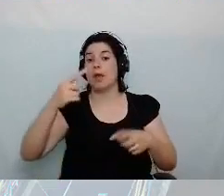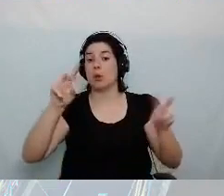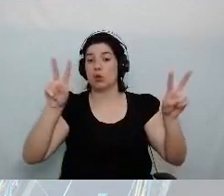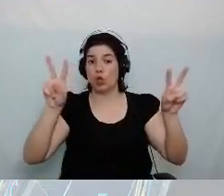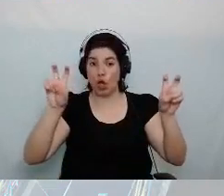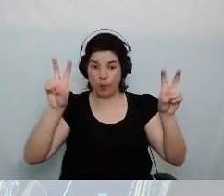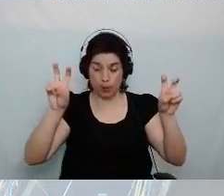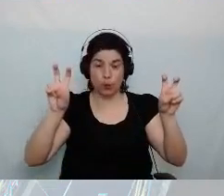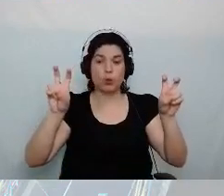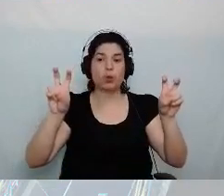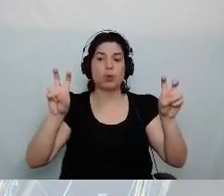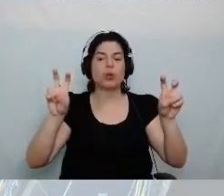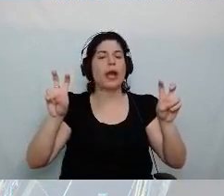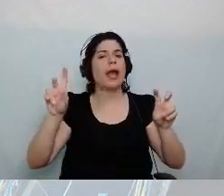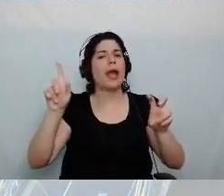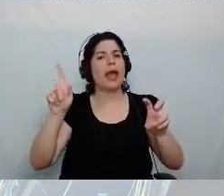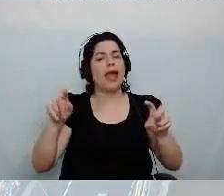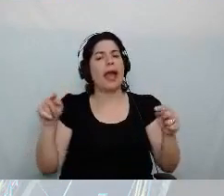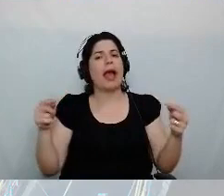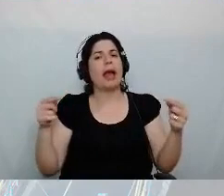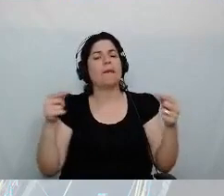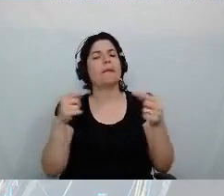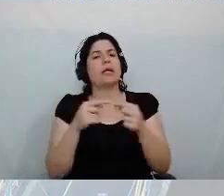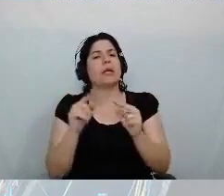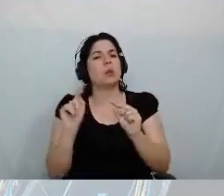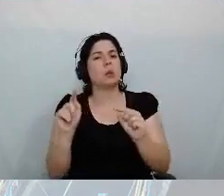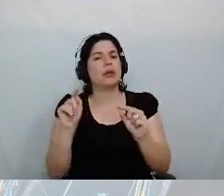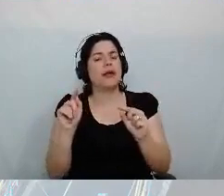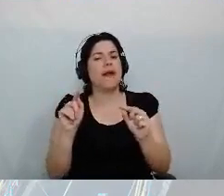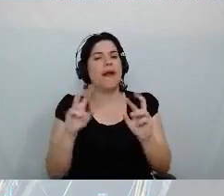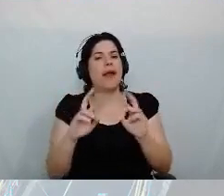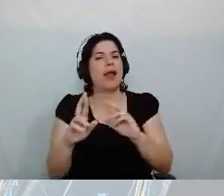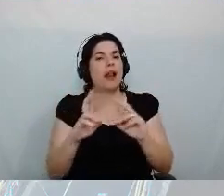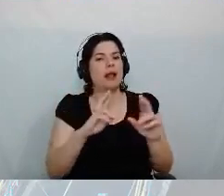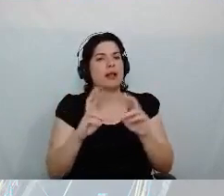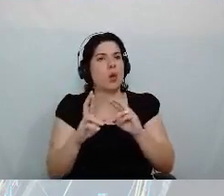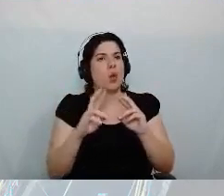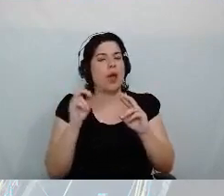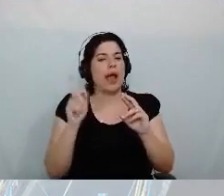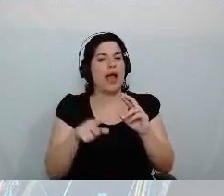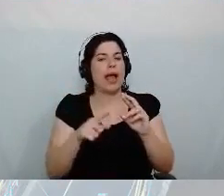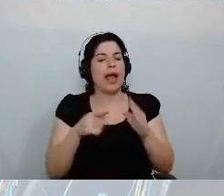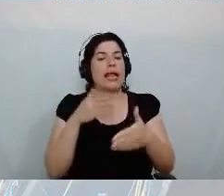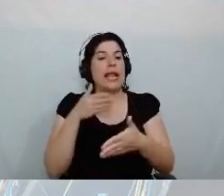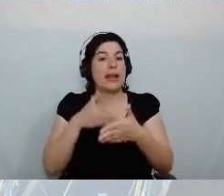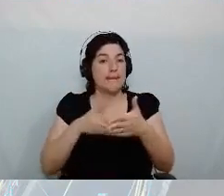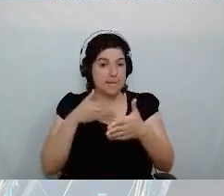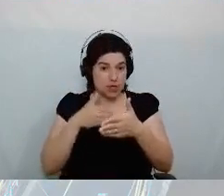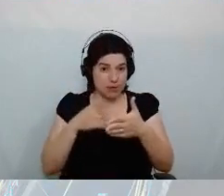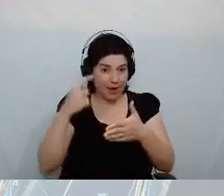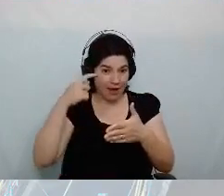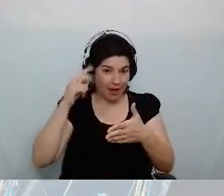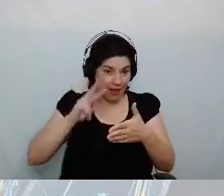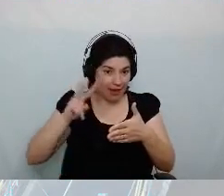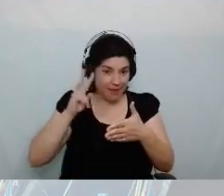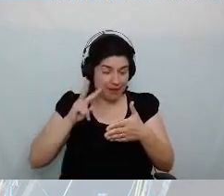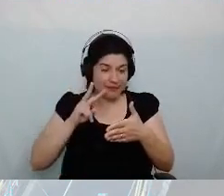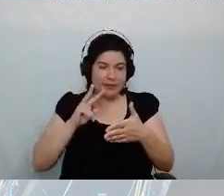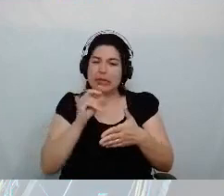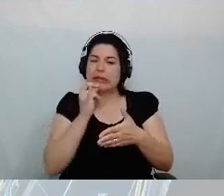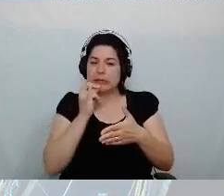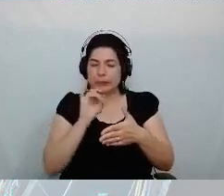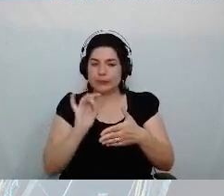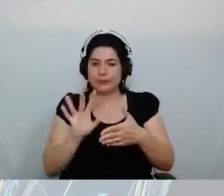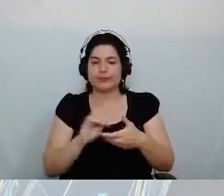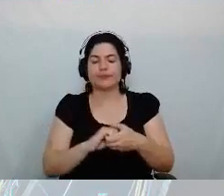primeiro tópico, normalmente, é algo que está relacionado com o impedimento. Lembra que eu estou usando isso como exemplo, tá? Eu falo